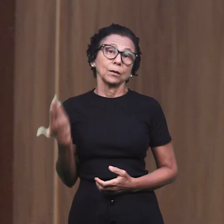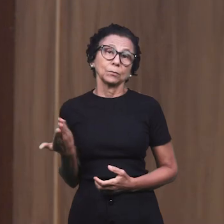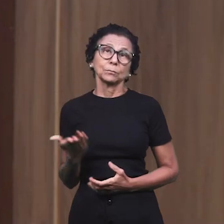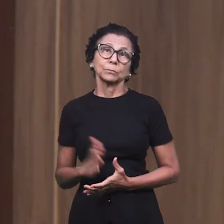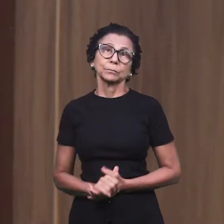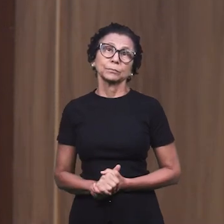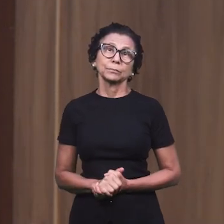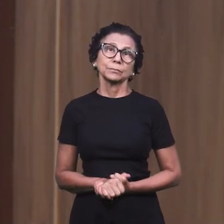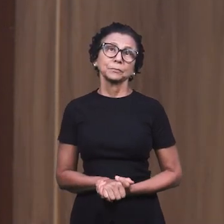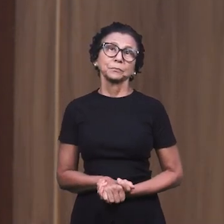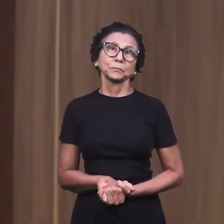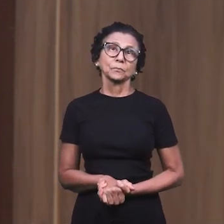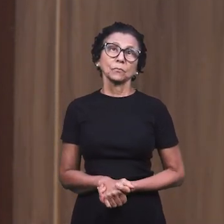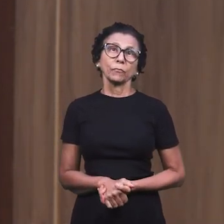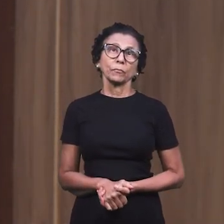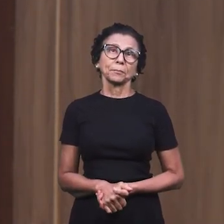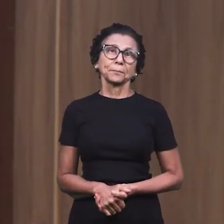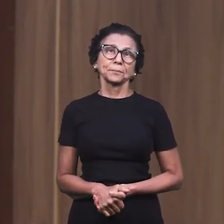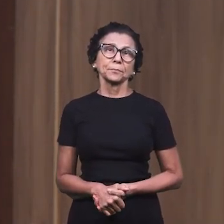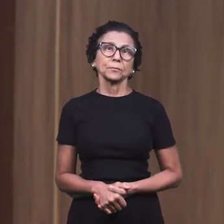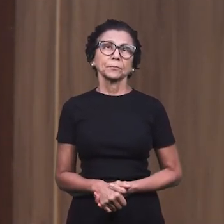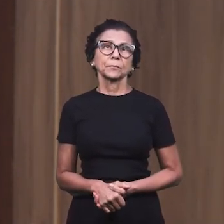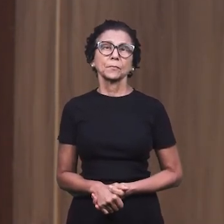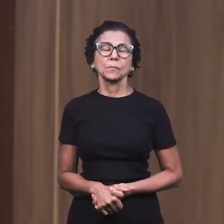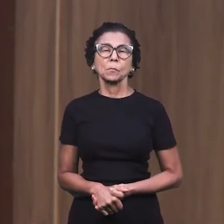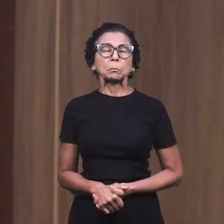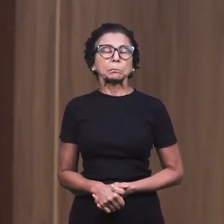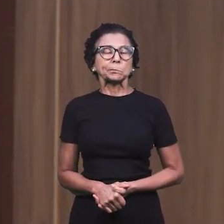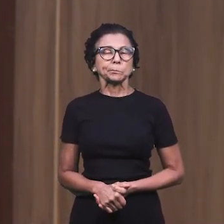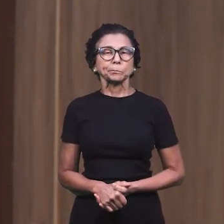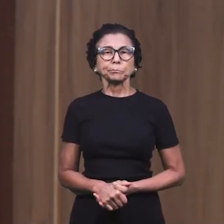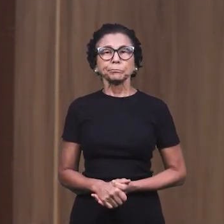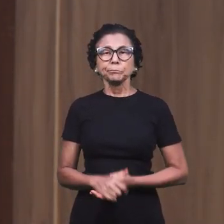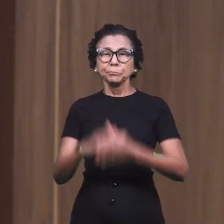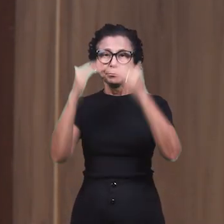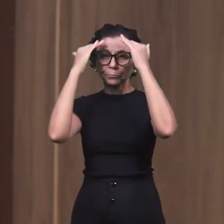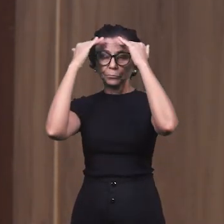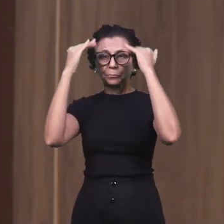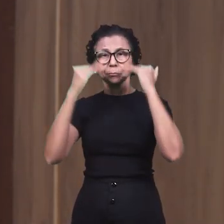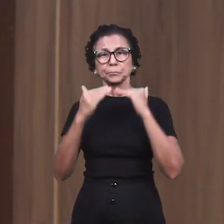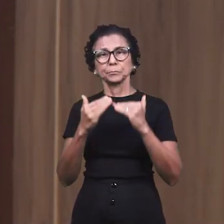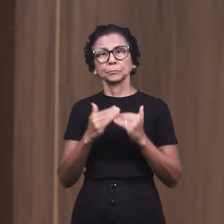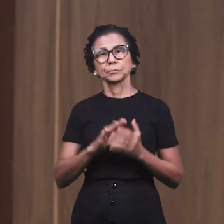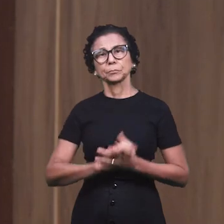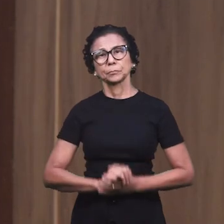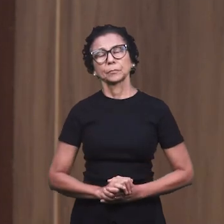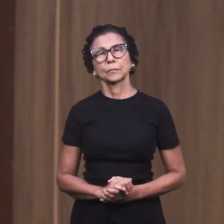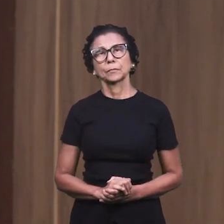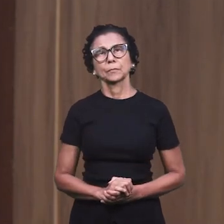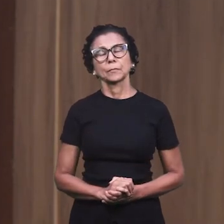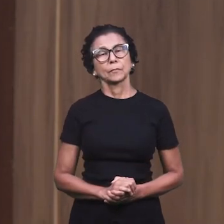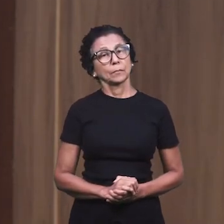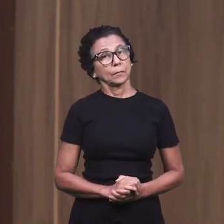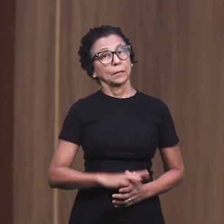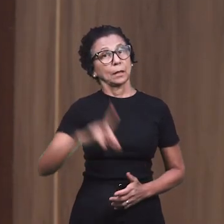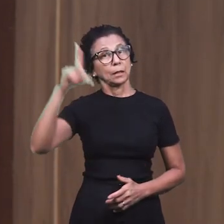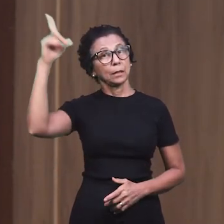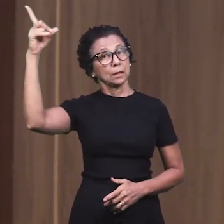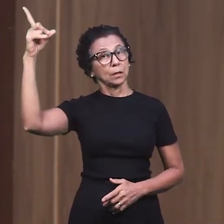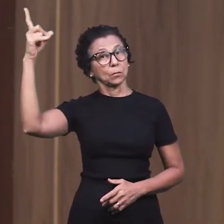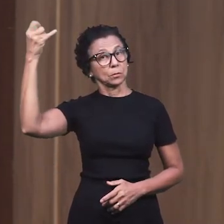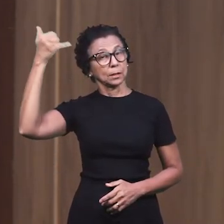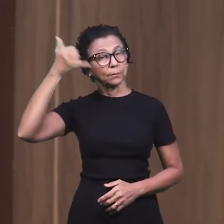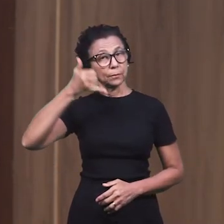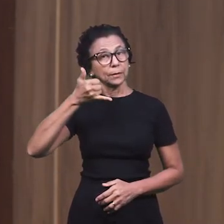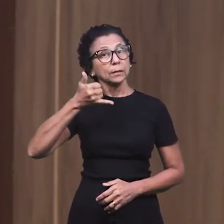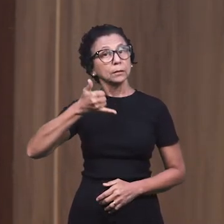ele simplesmente não observou aquilo que era a voz de Deus. Ora, não era a voz de homem falando com ele, era a voz de Deus que estava